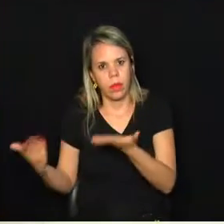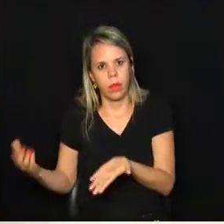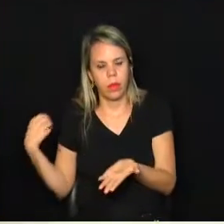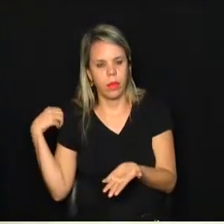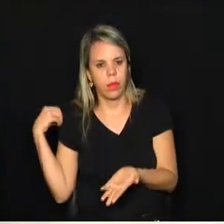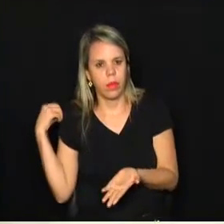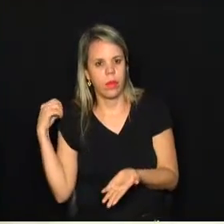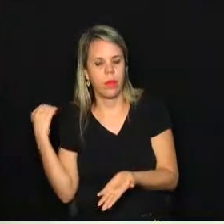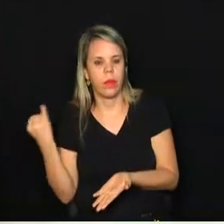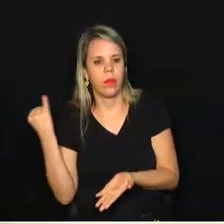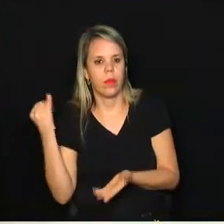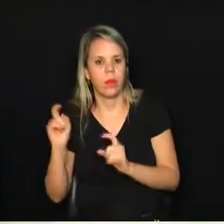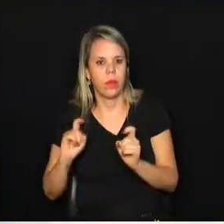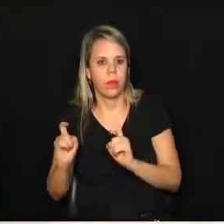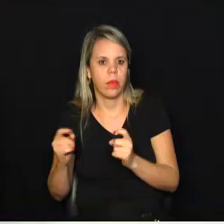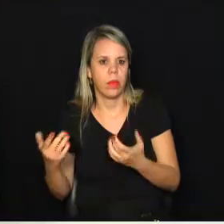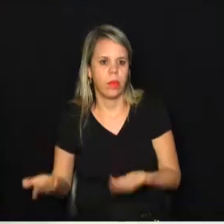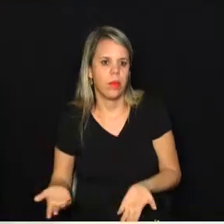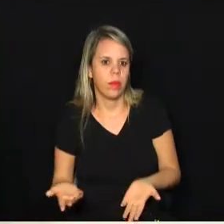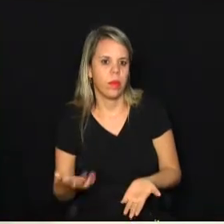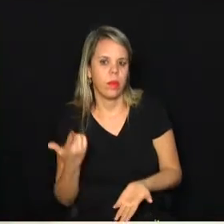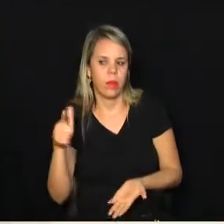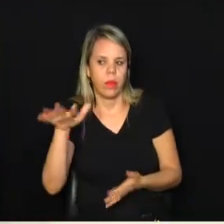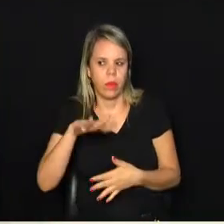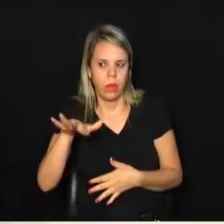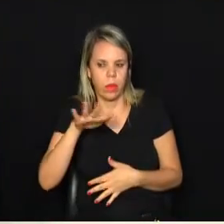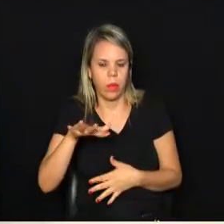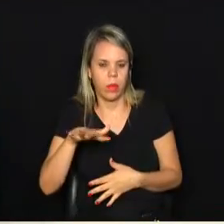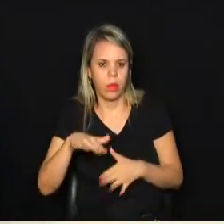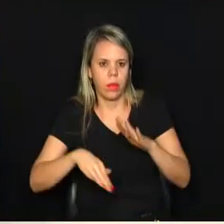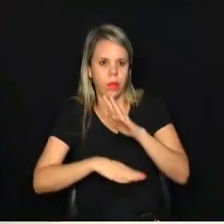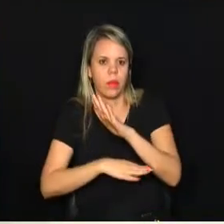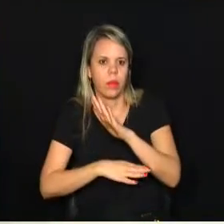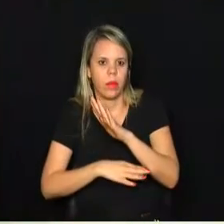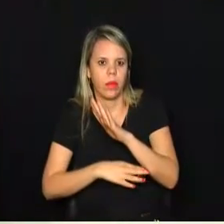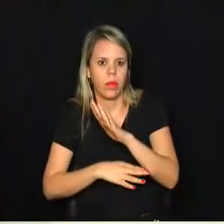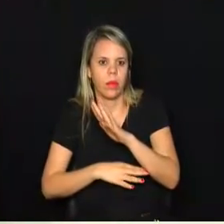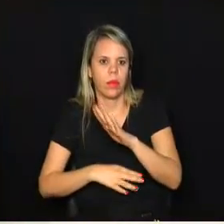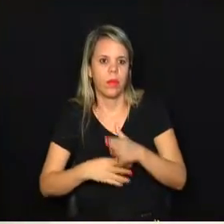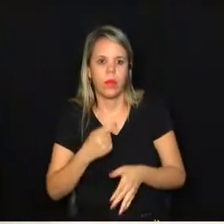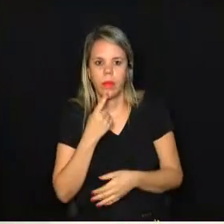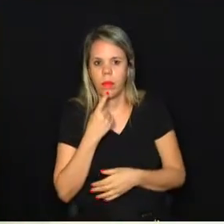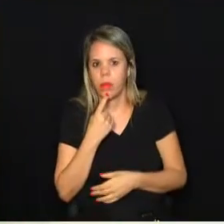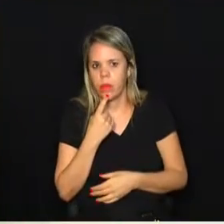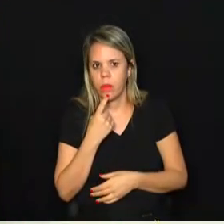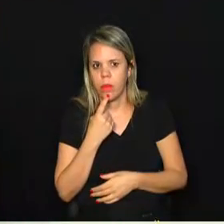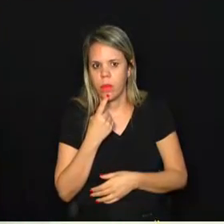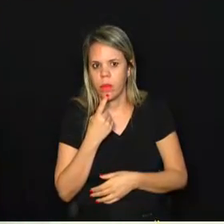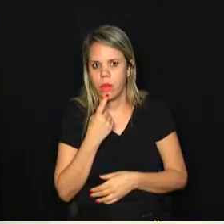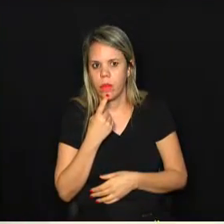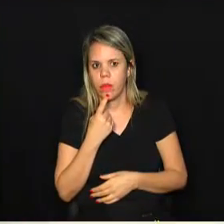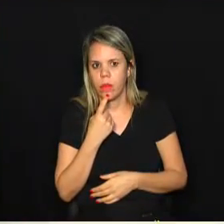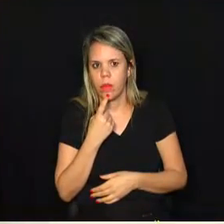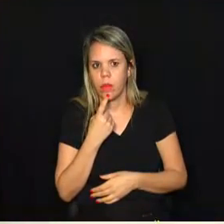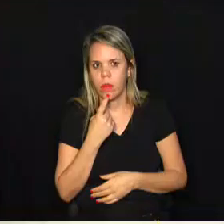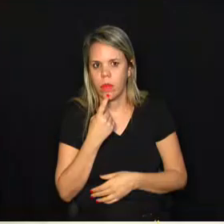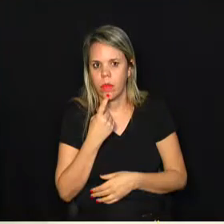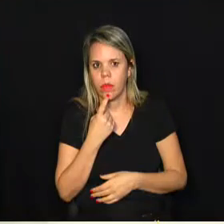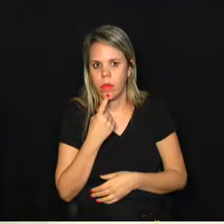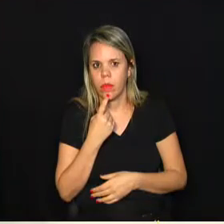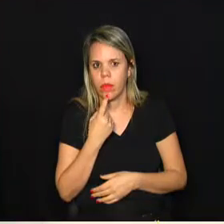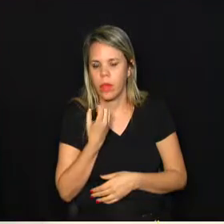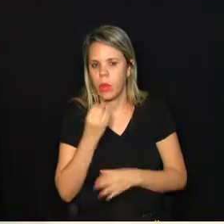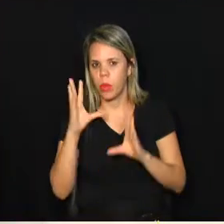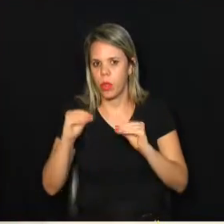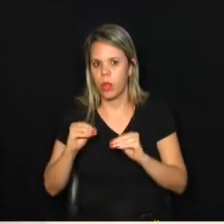nesta importante audiência e em outras atividades legislativas aqui da Câmara de Campinas. Desejo a você uma excelente